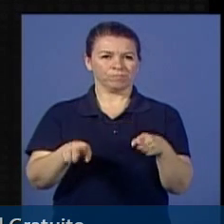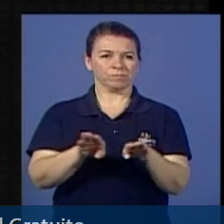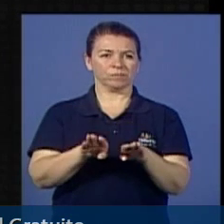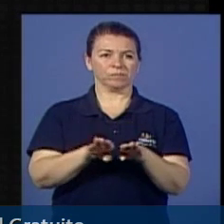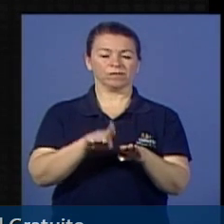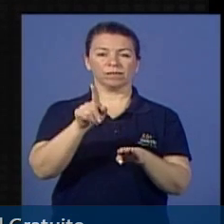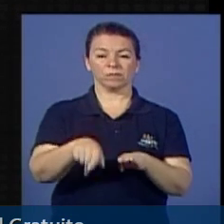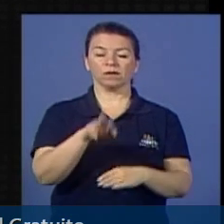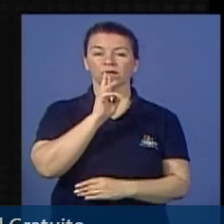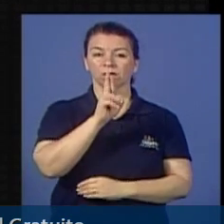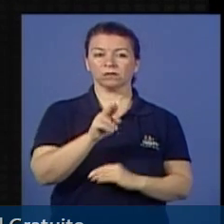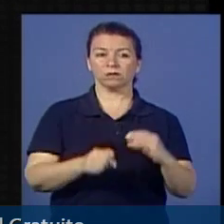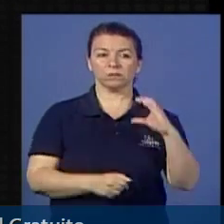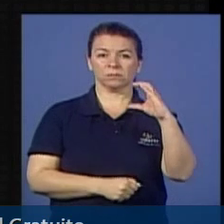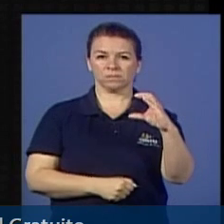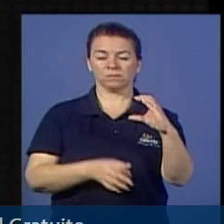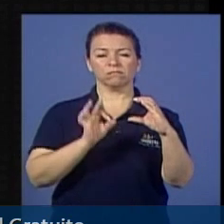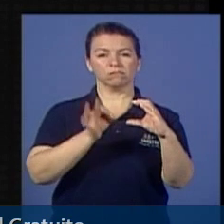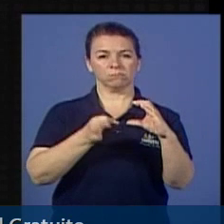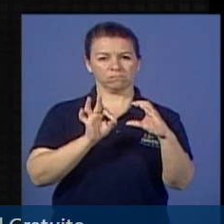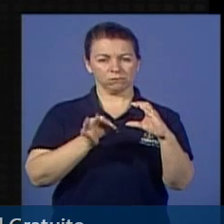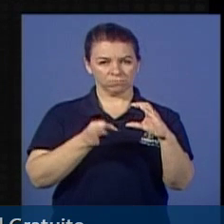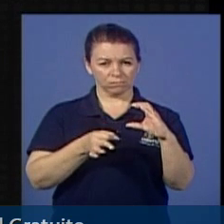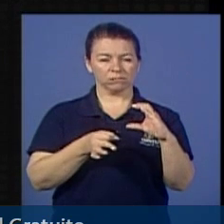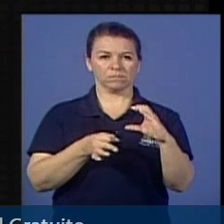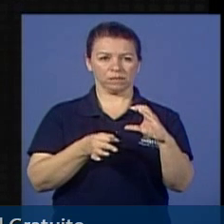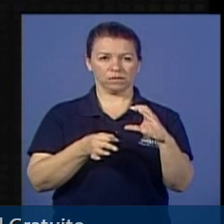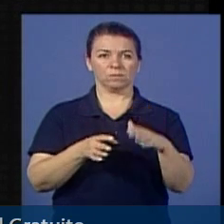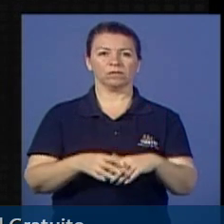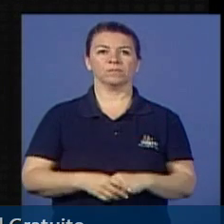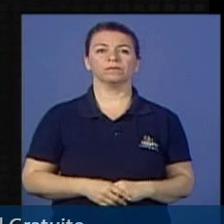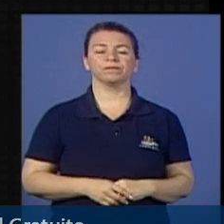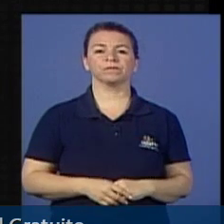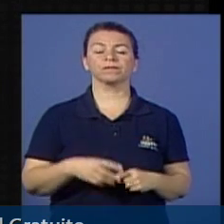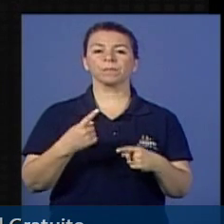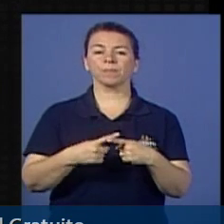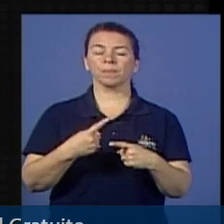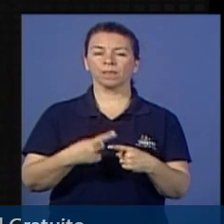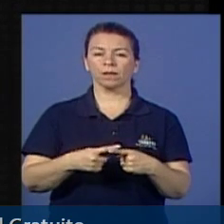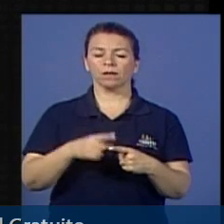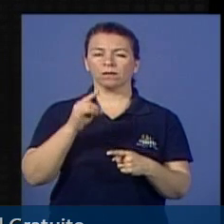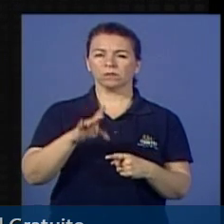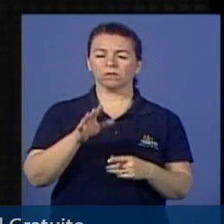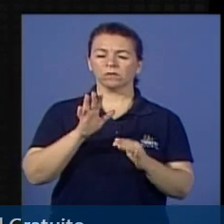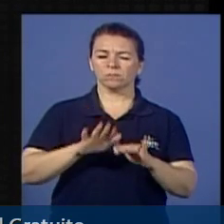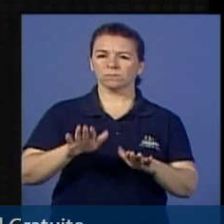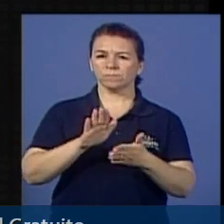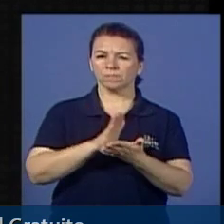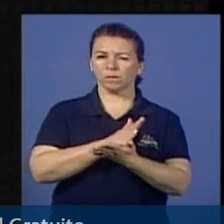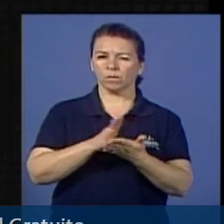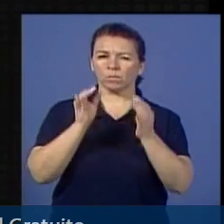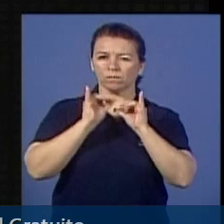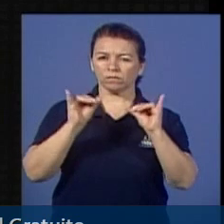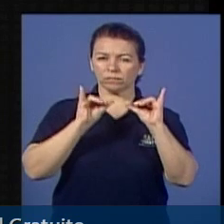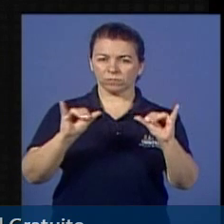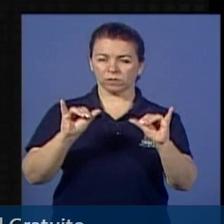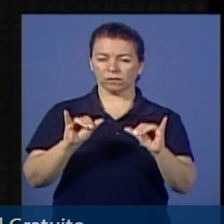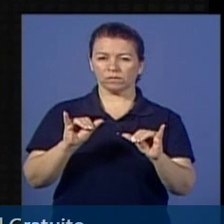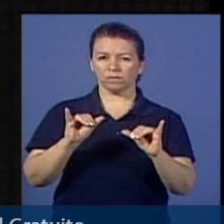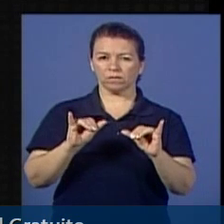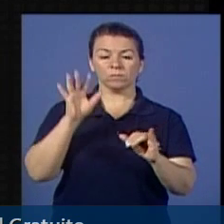coloquei, então, nós temos a alternativa C como a alternativa correta. Dá uma olhadinha aqui comigo, só algumas informaçõeszinhas a mais. O